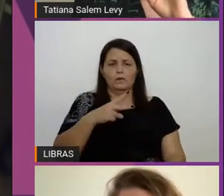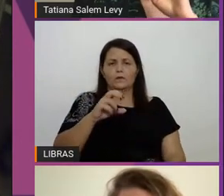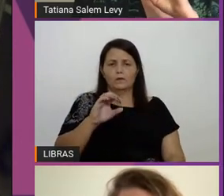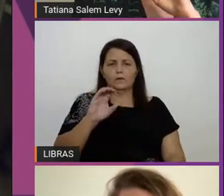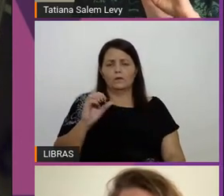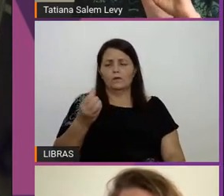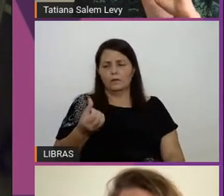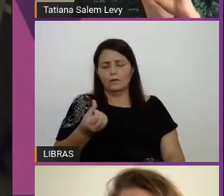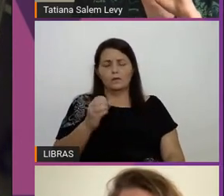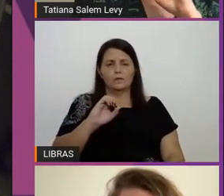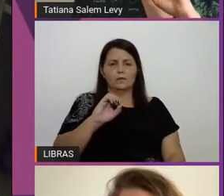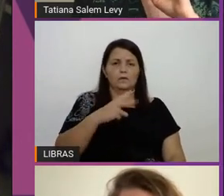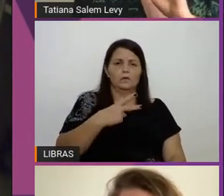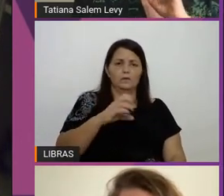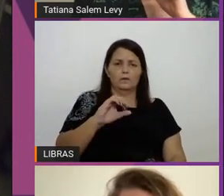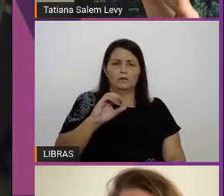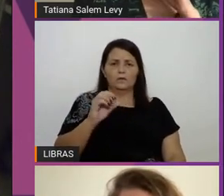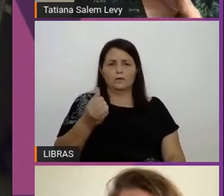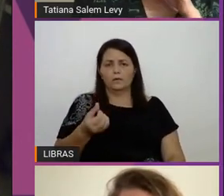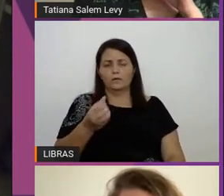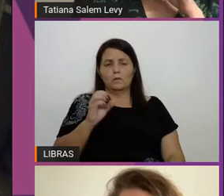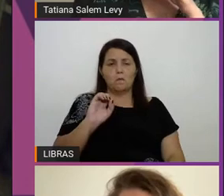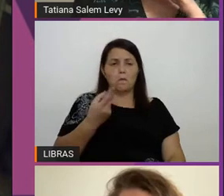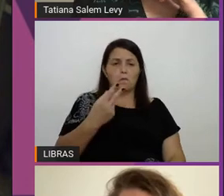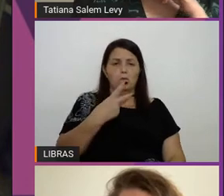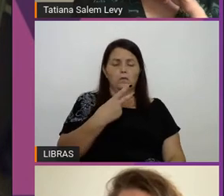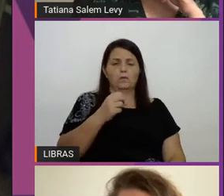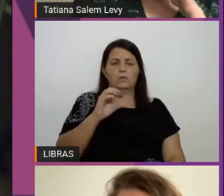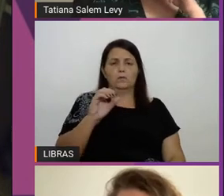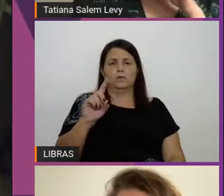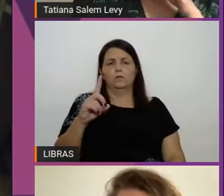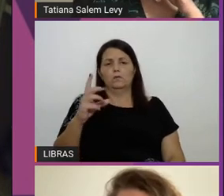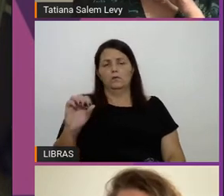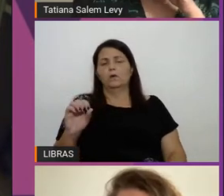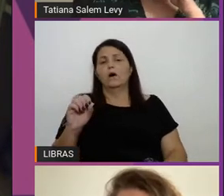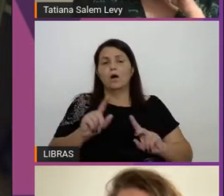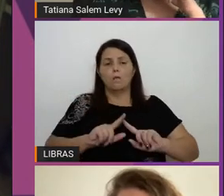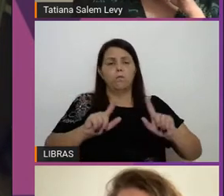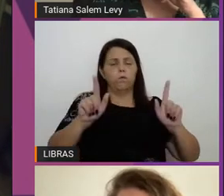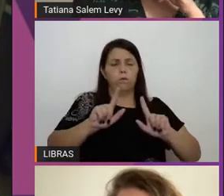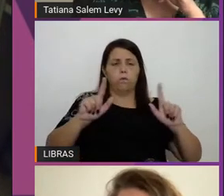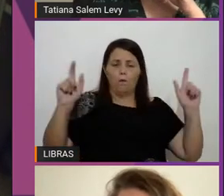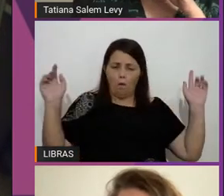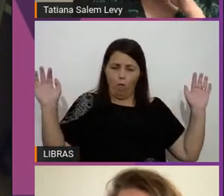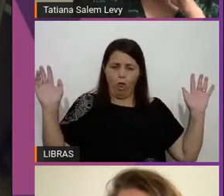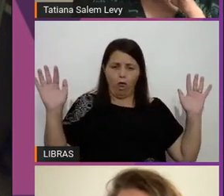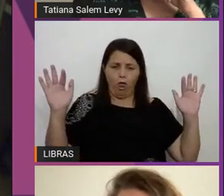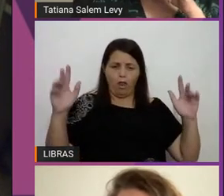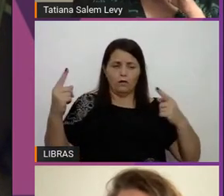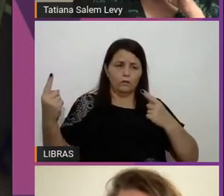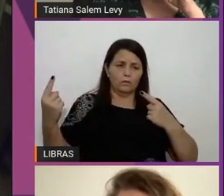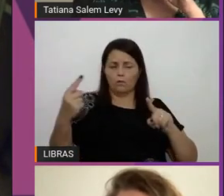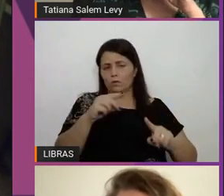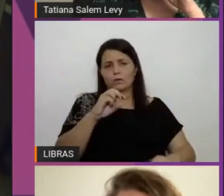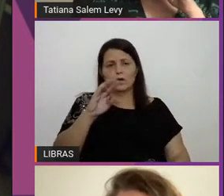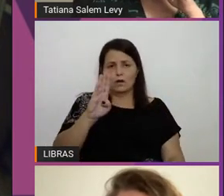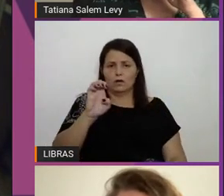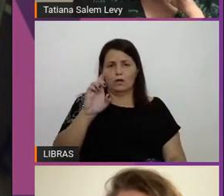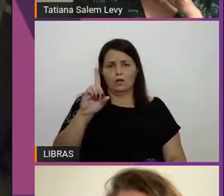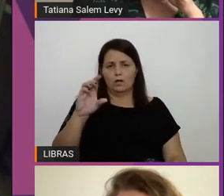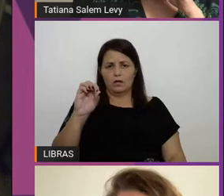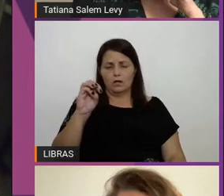62 9:33 e manifestações contra Belo Monte